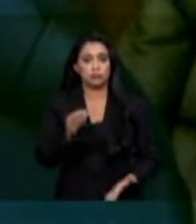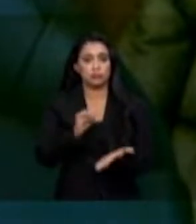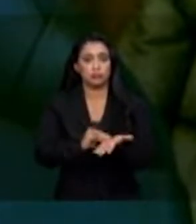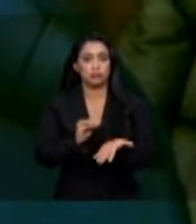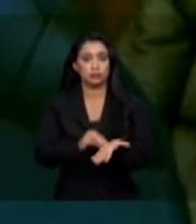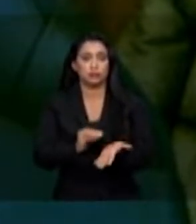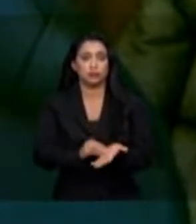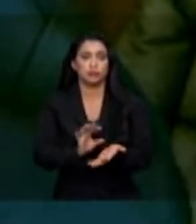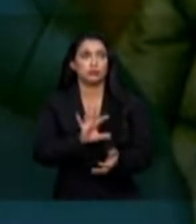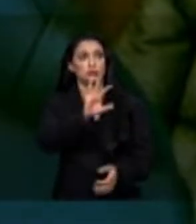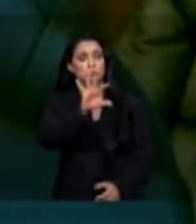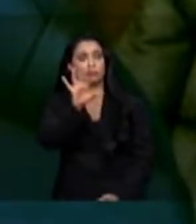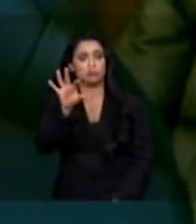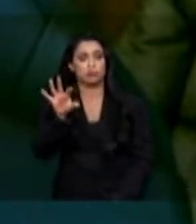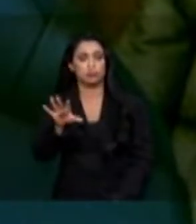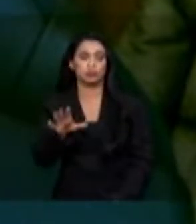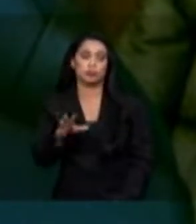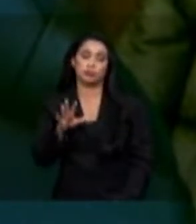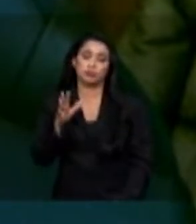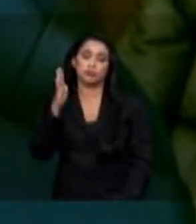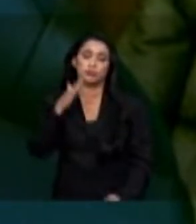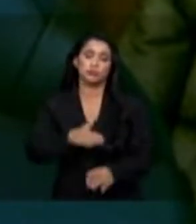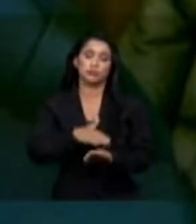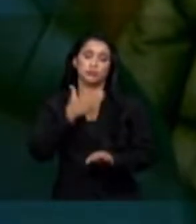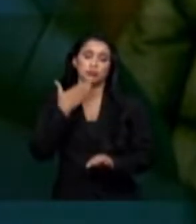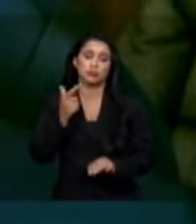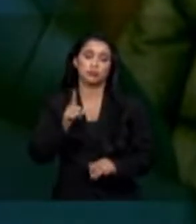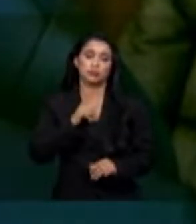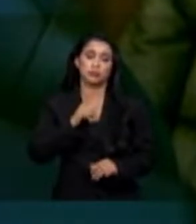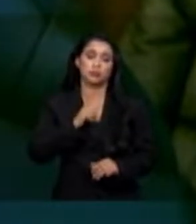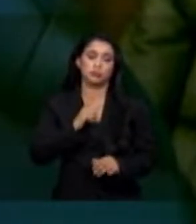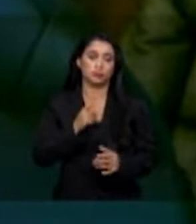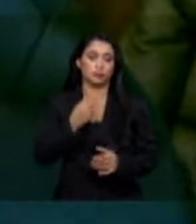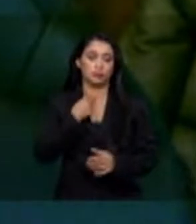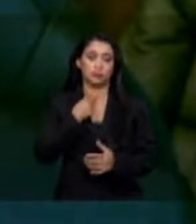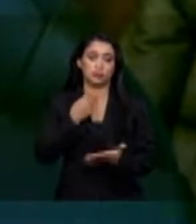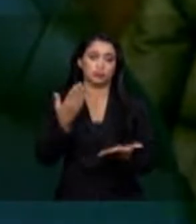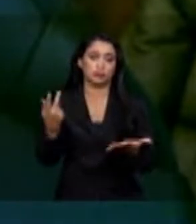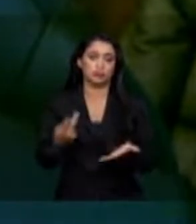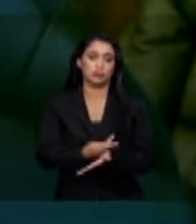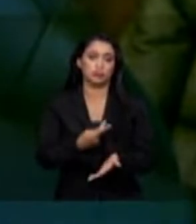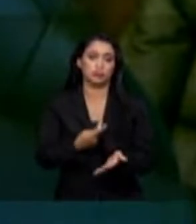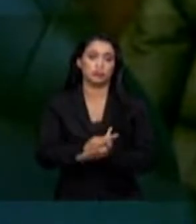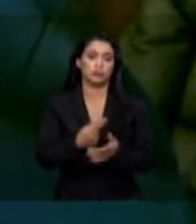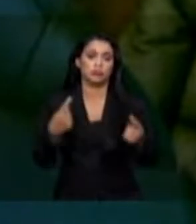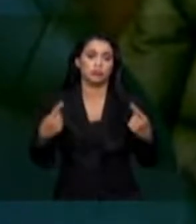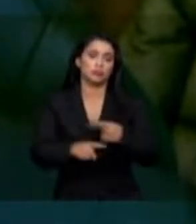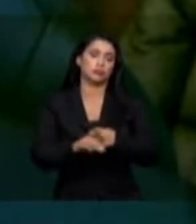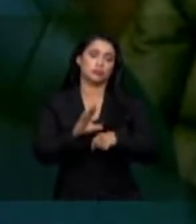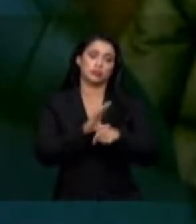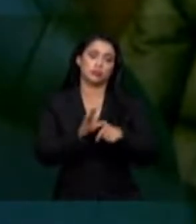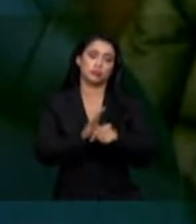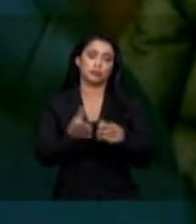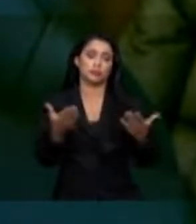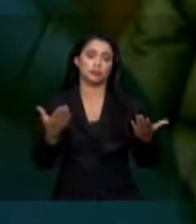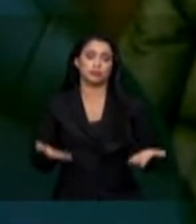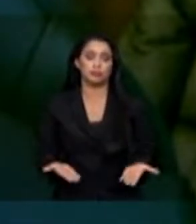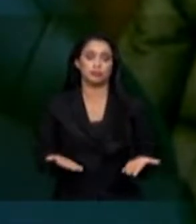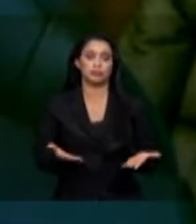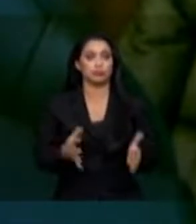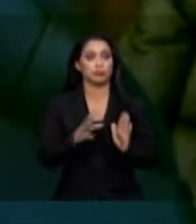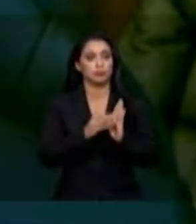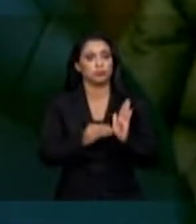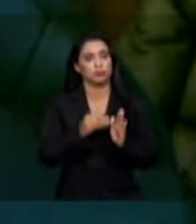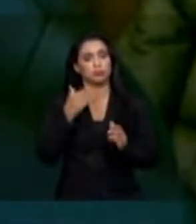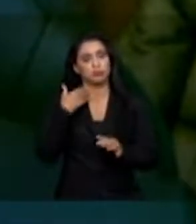regionalização apontada como a melhor solução para a implementação é inviável e de constitucionalidade duvidosa, não será esse o modelo de